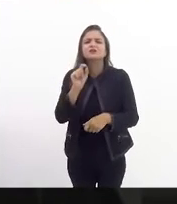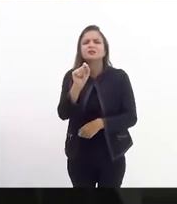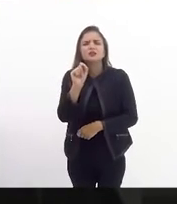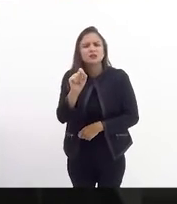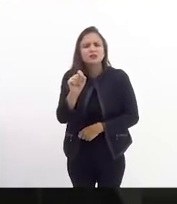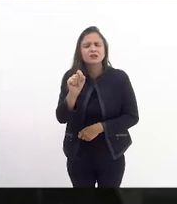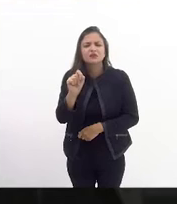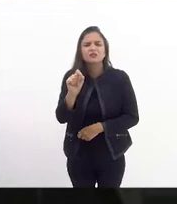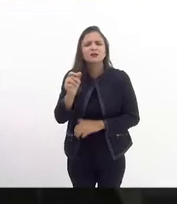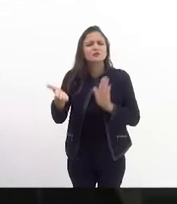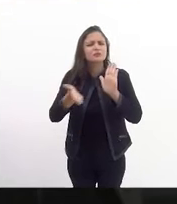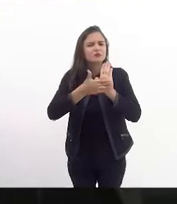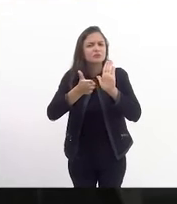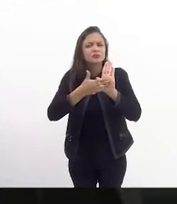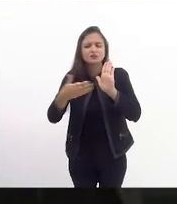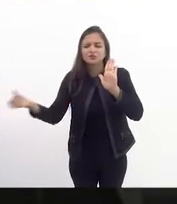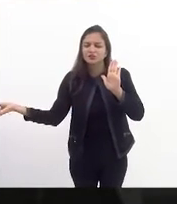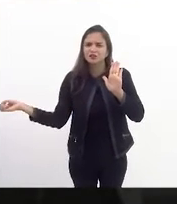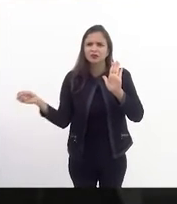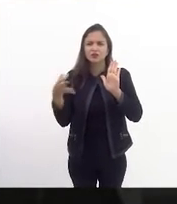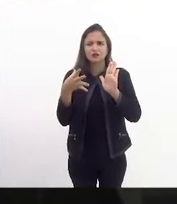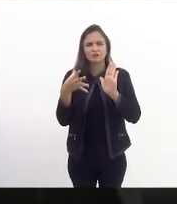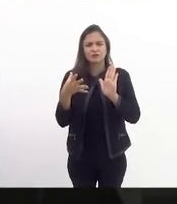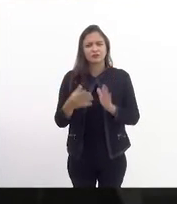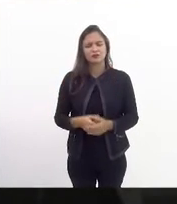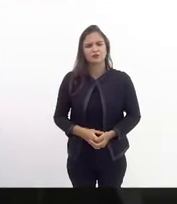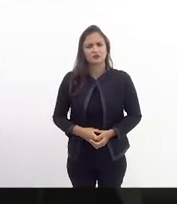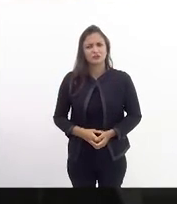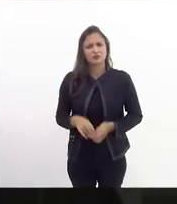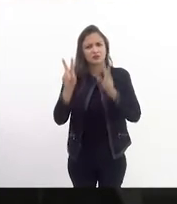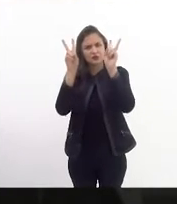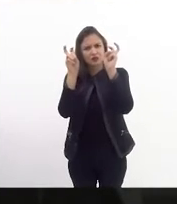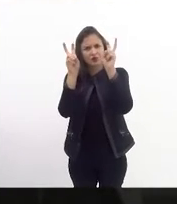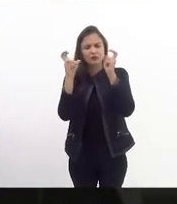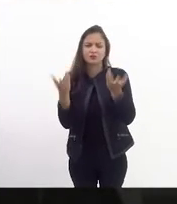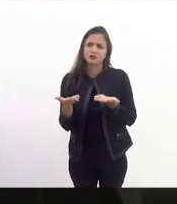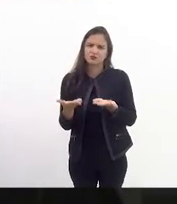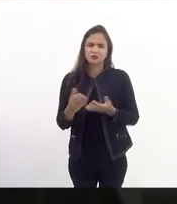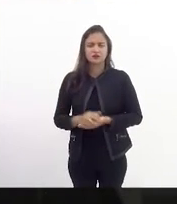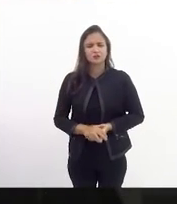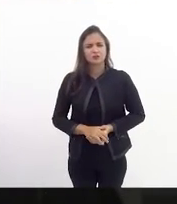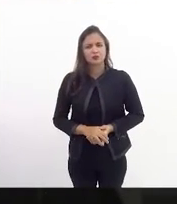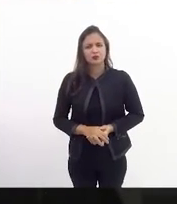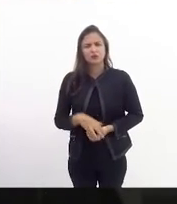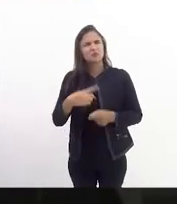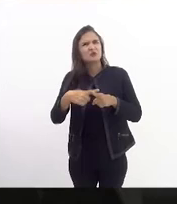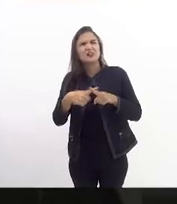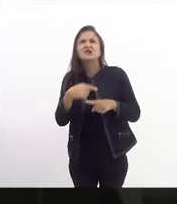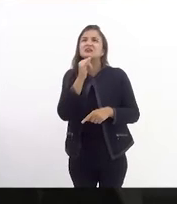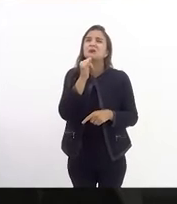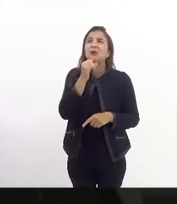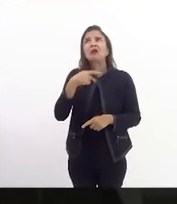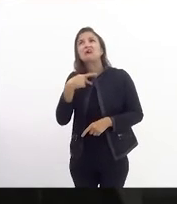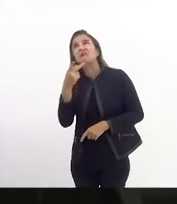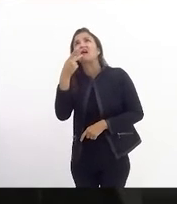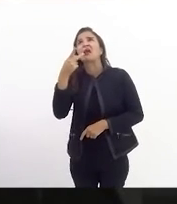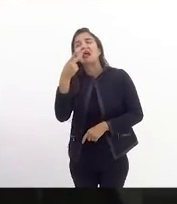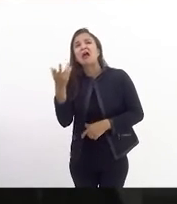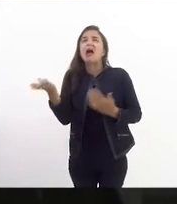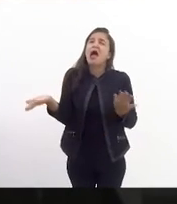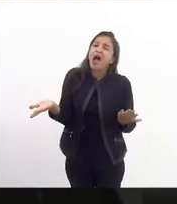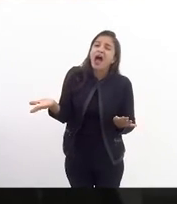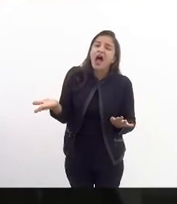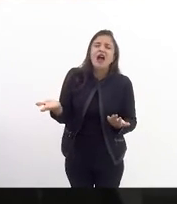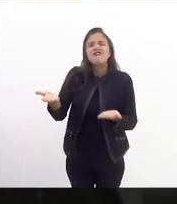que sejam inovadoras para esse tema. Porque não basta dizer que vamos